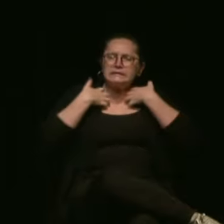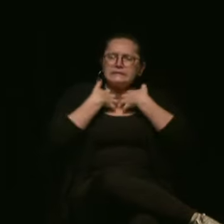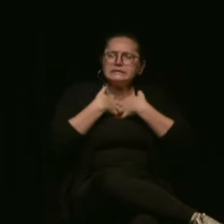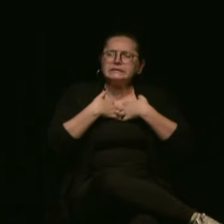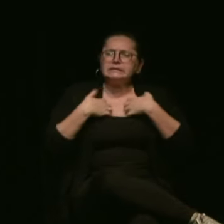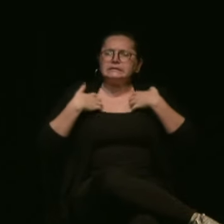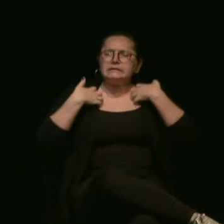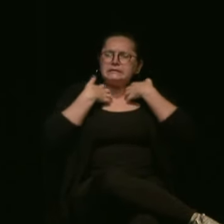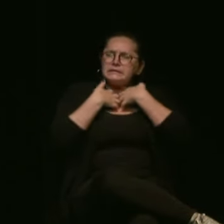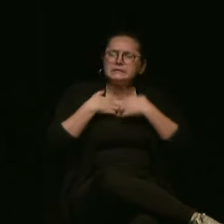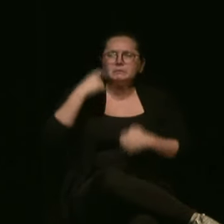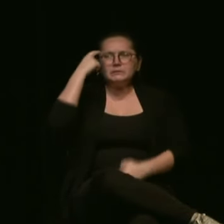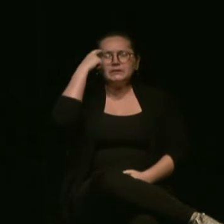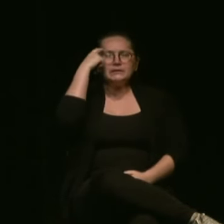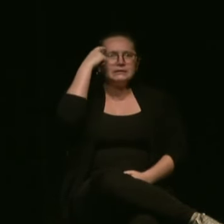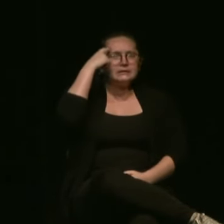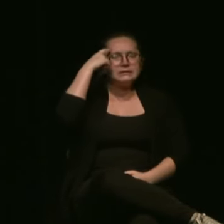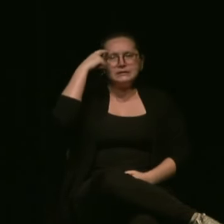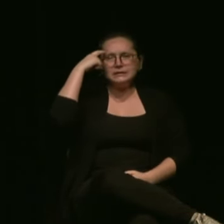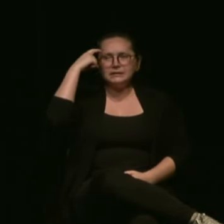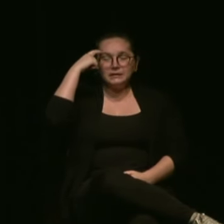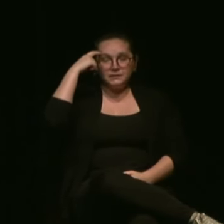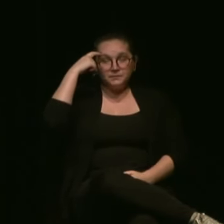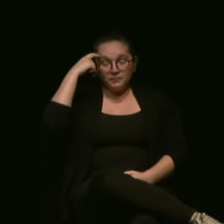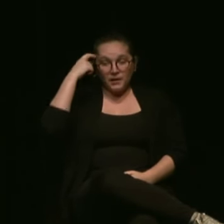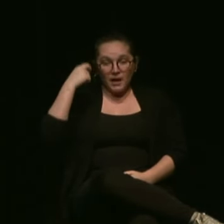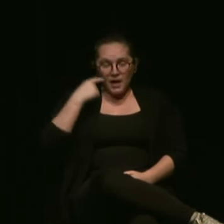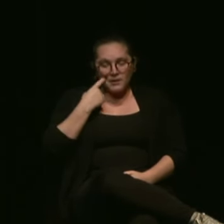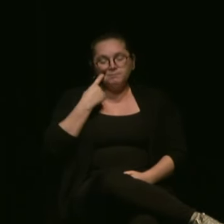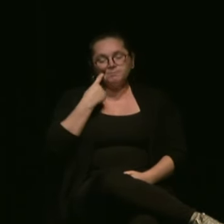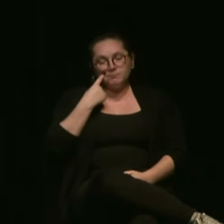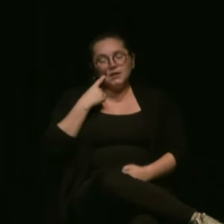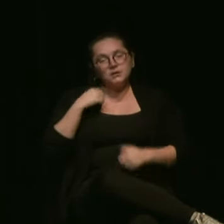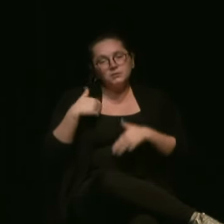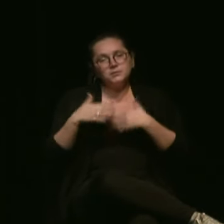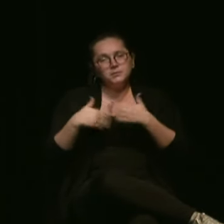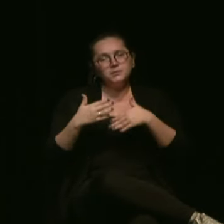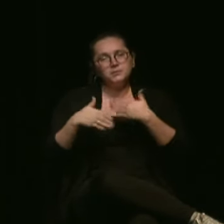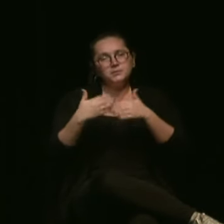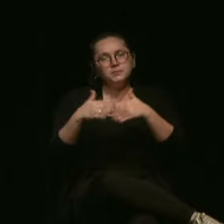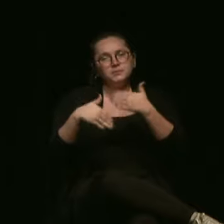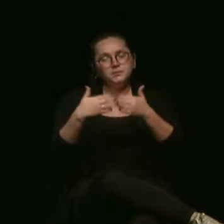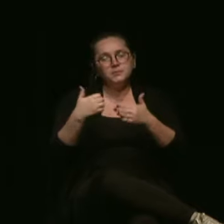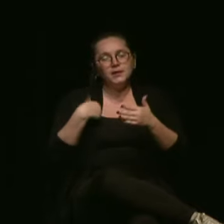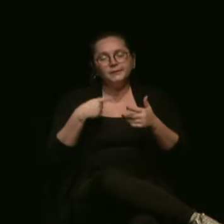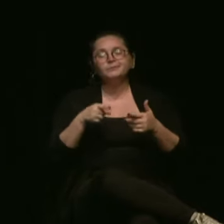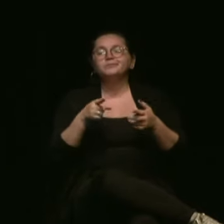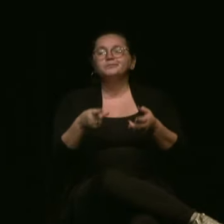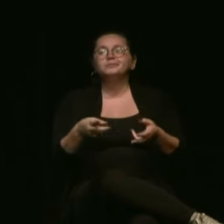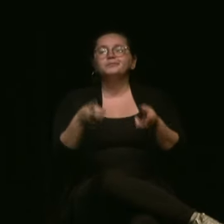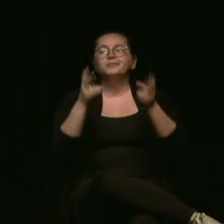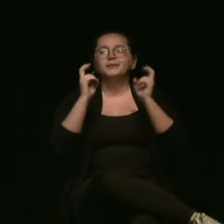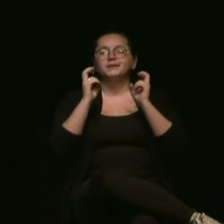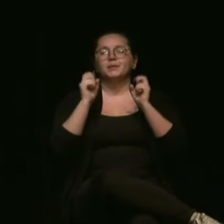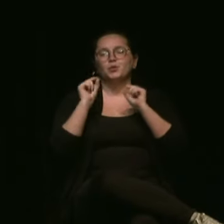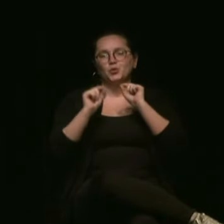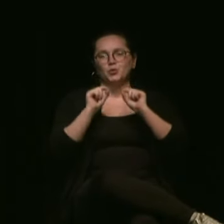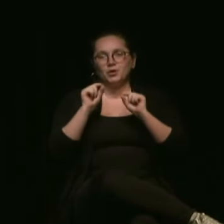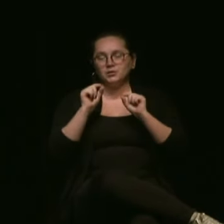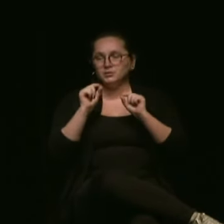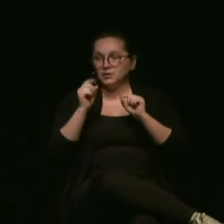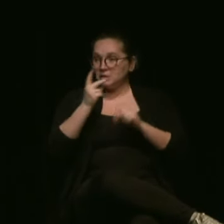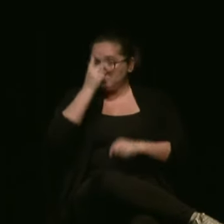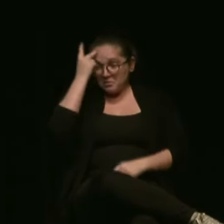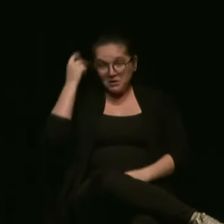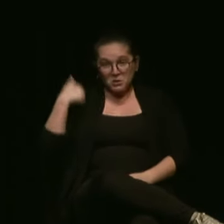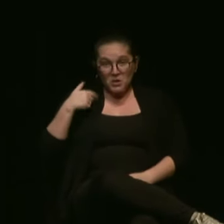e no fim desse deserto, no fim dessa angústia, ele se dá conta que ninguém mais se interessa por ele,